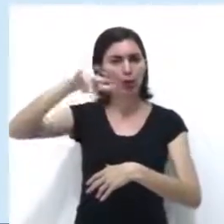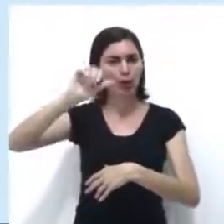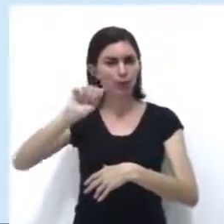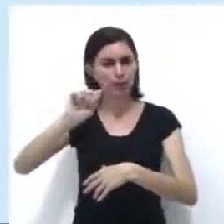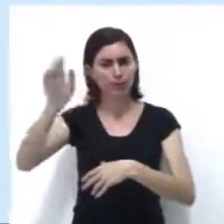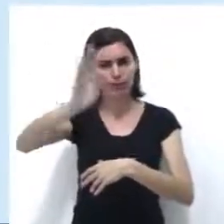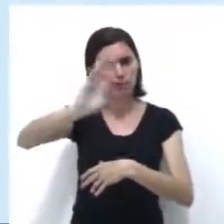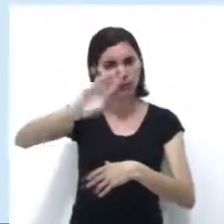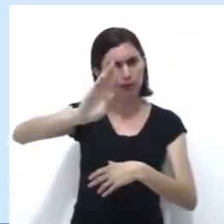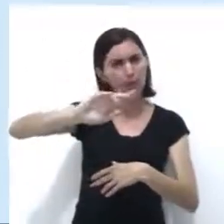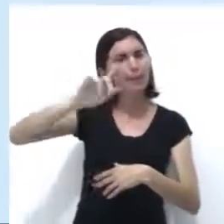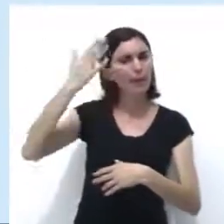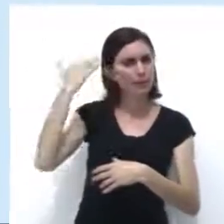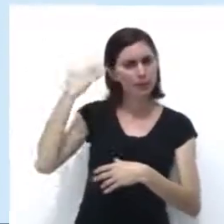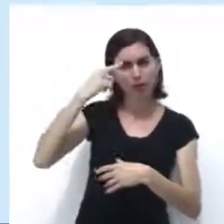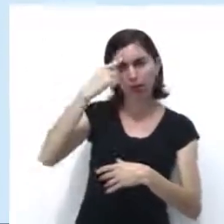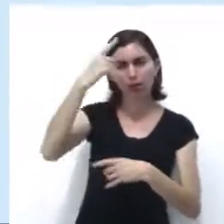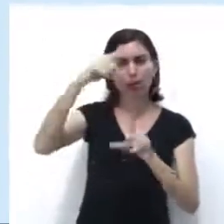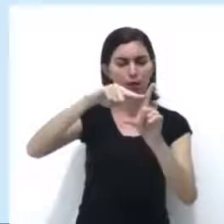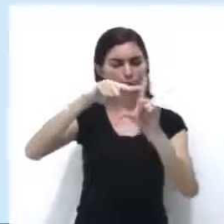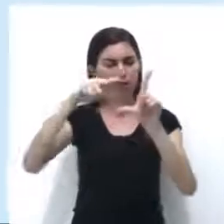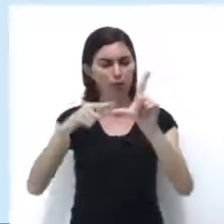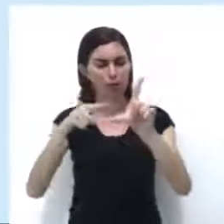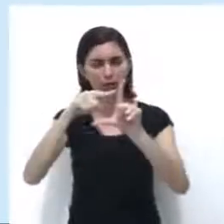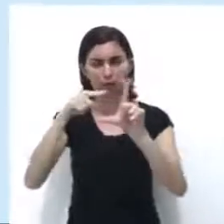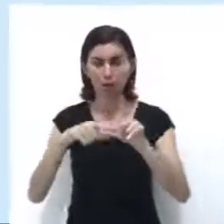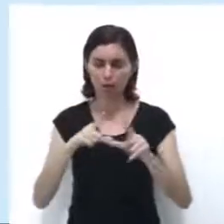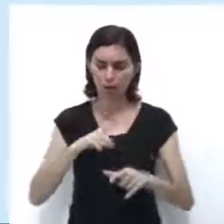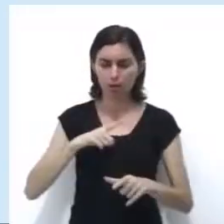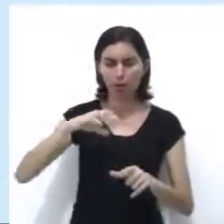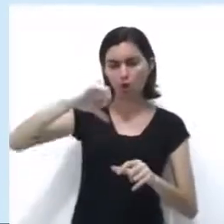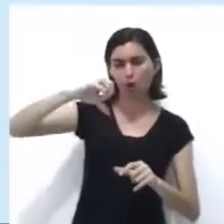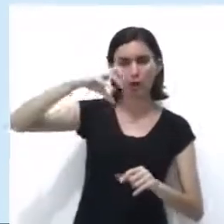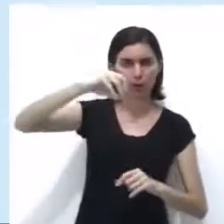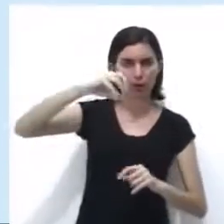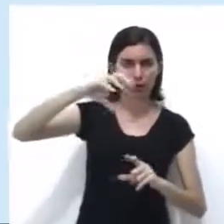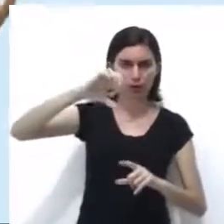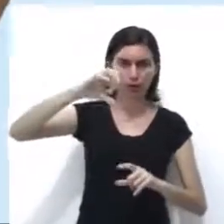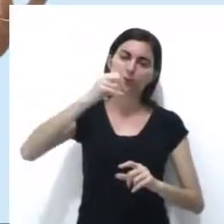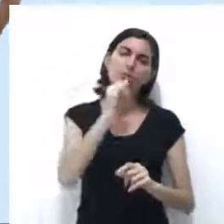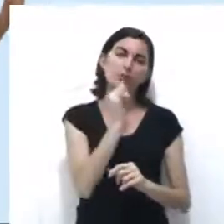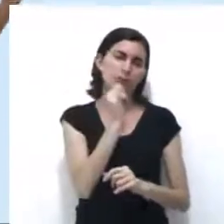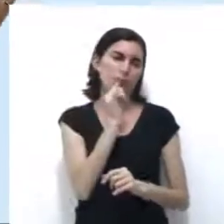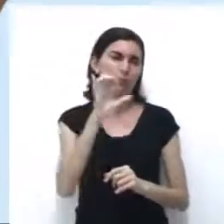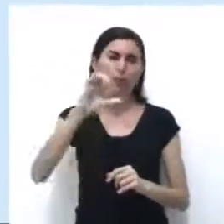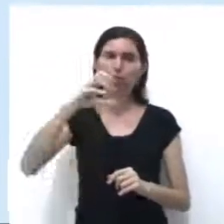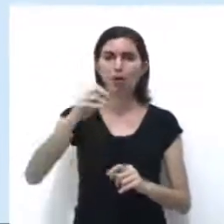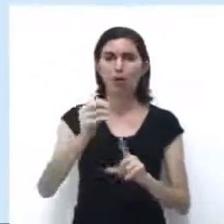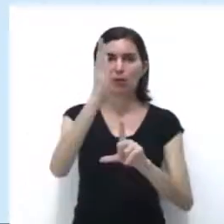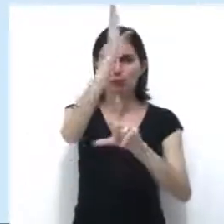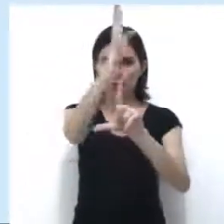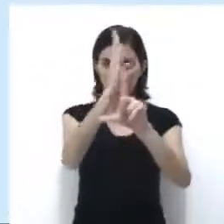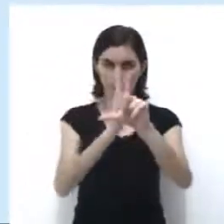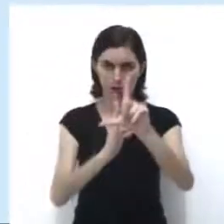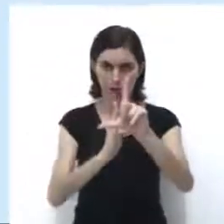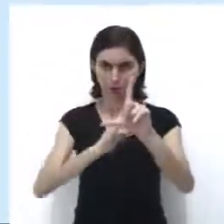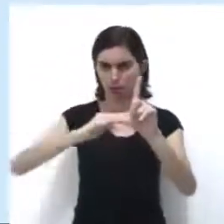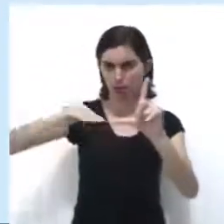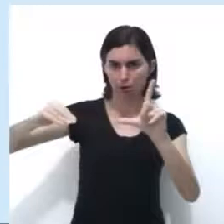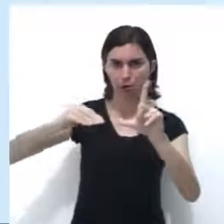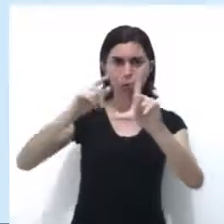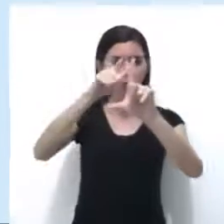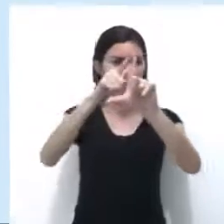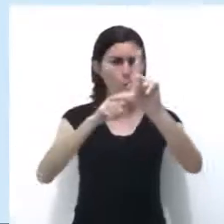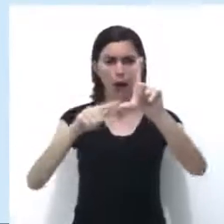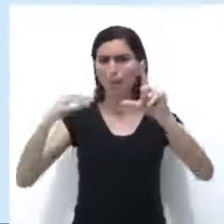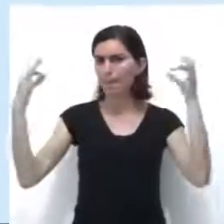da ideia de ângulo. Então, se nós temos um ângulo de 90 graus, por exemplo, que é o ângulo reto, um